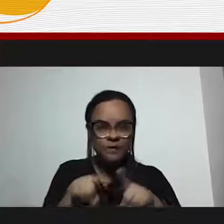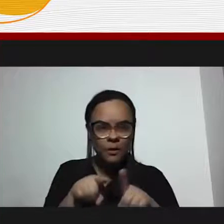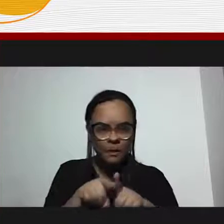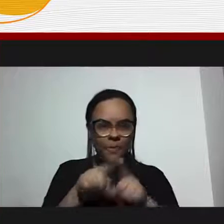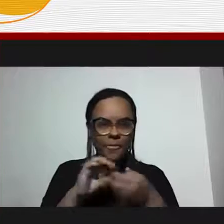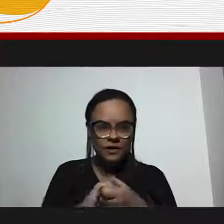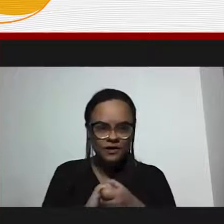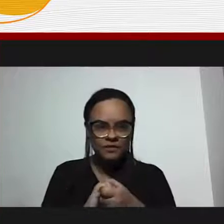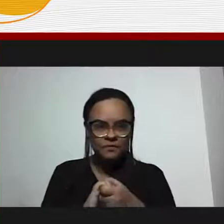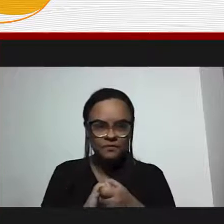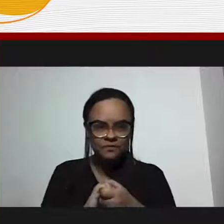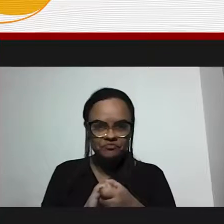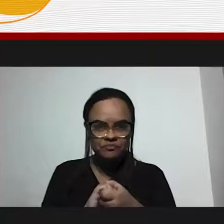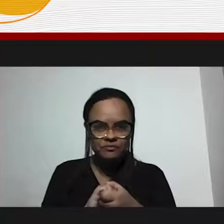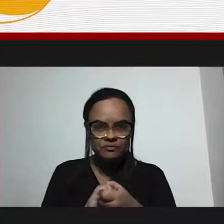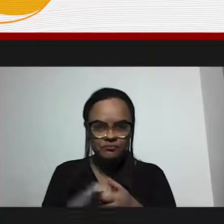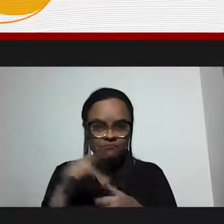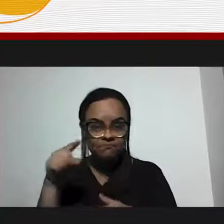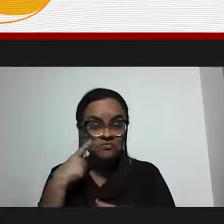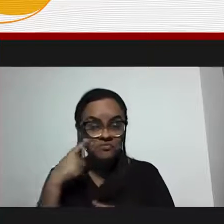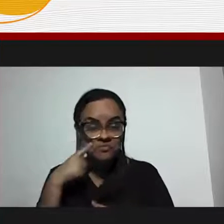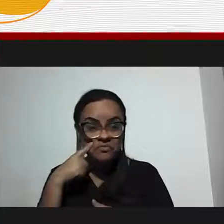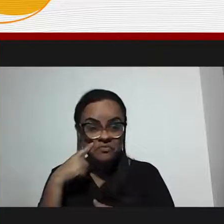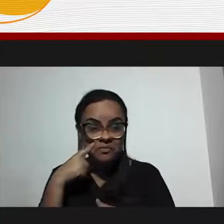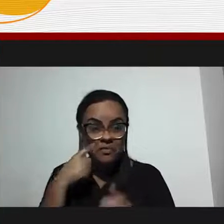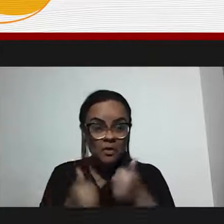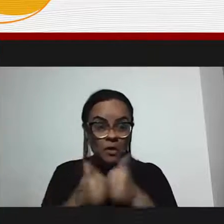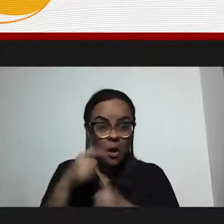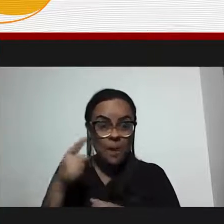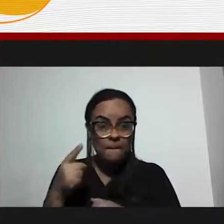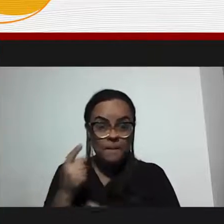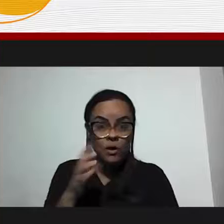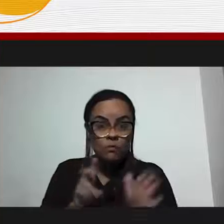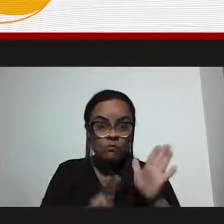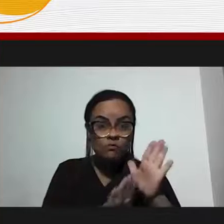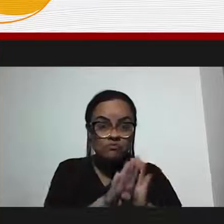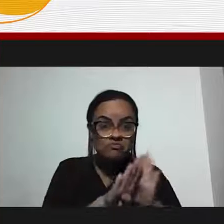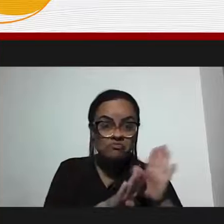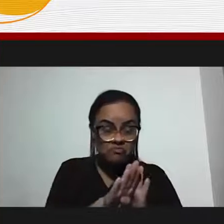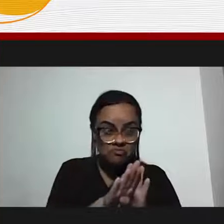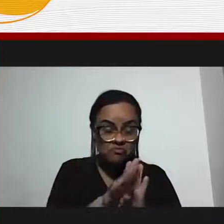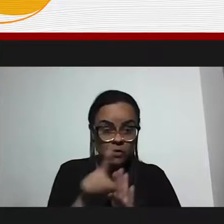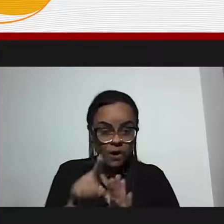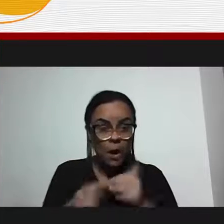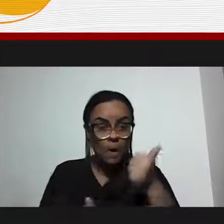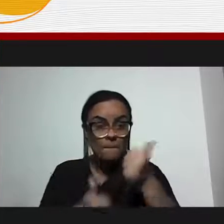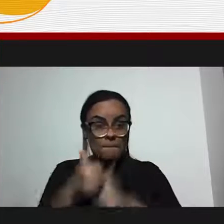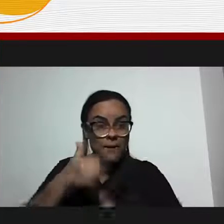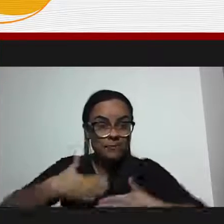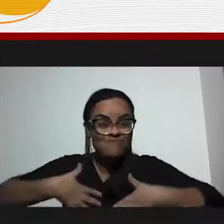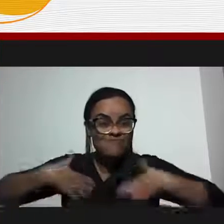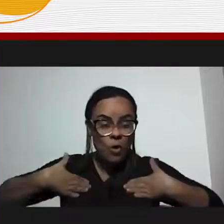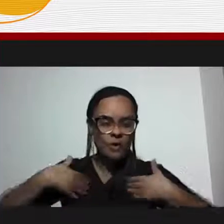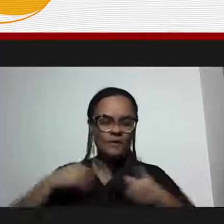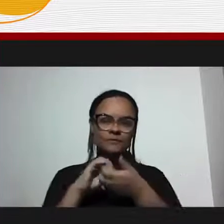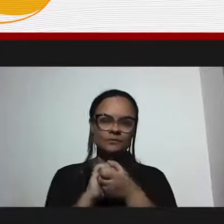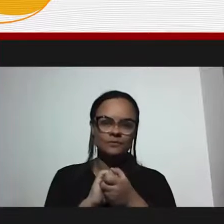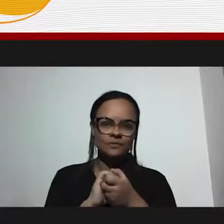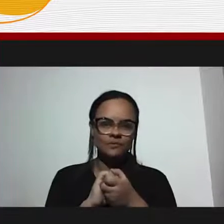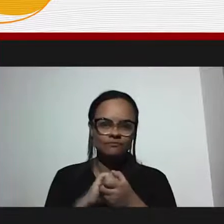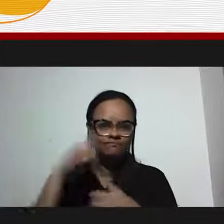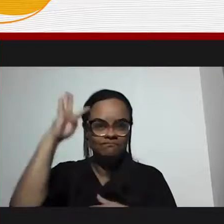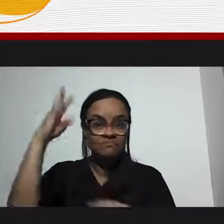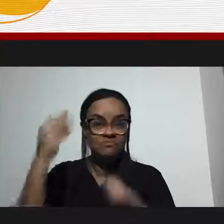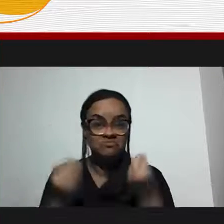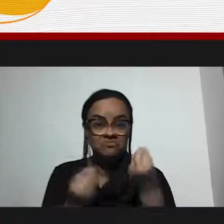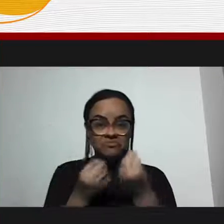no Taekwondo, né? Mas, e na Paralimpíada, eu tive essa honra. E aí eu fico imaginando,